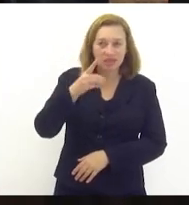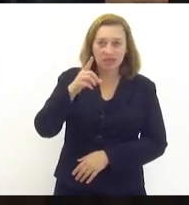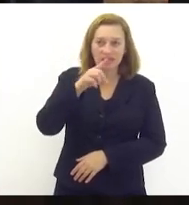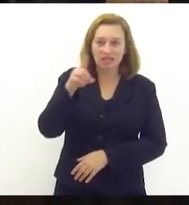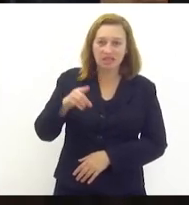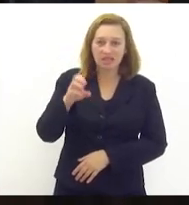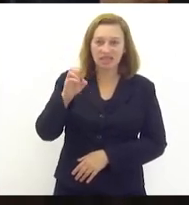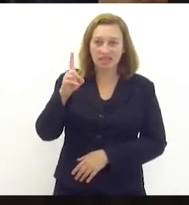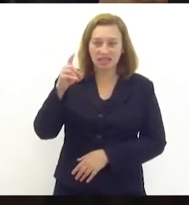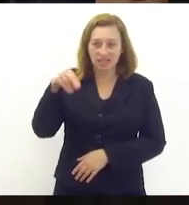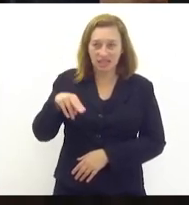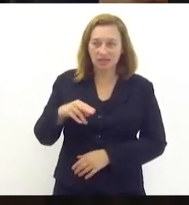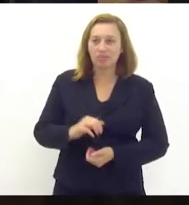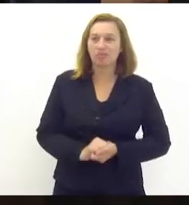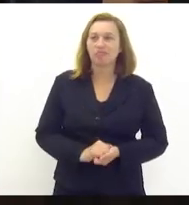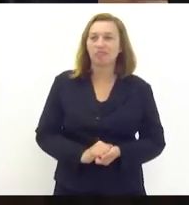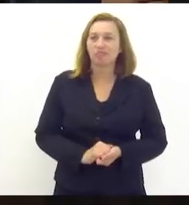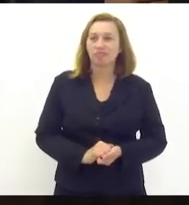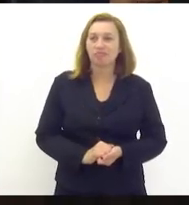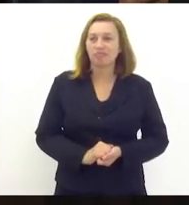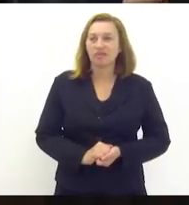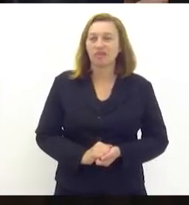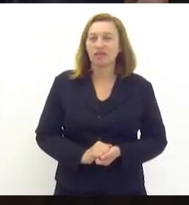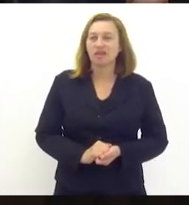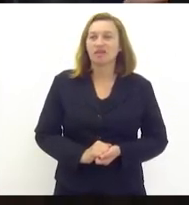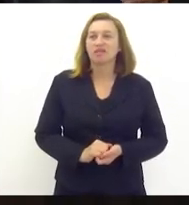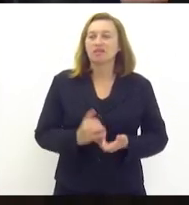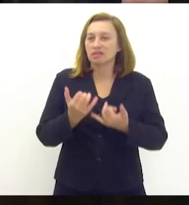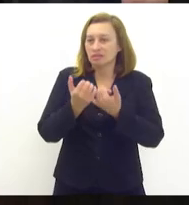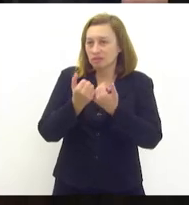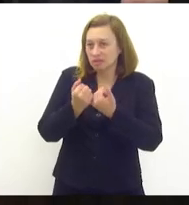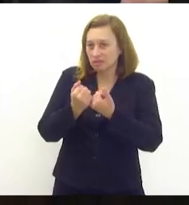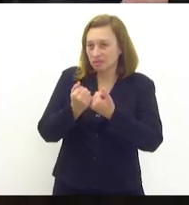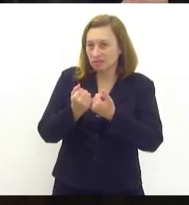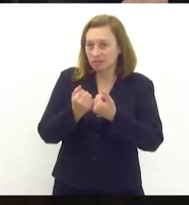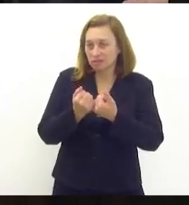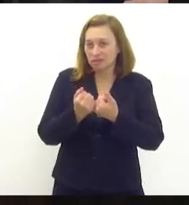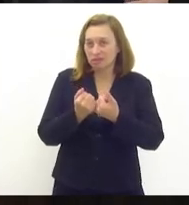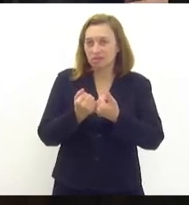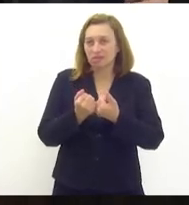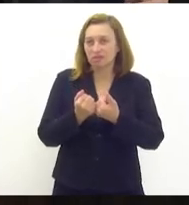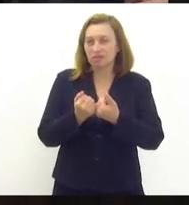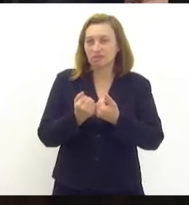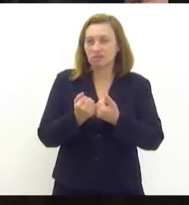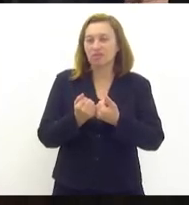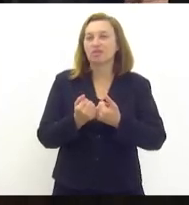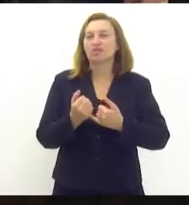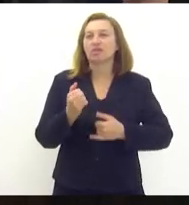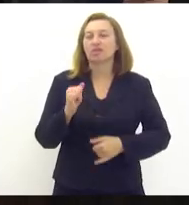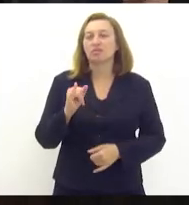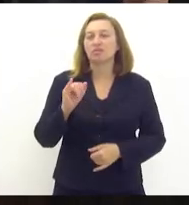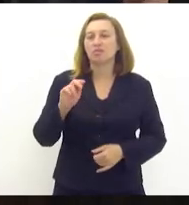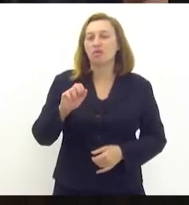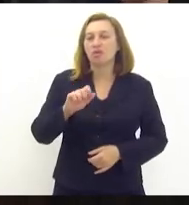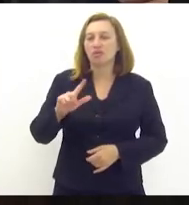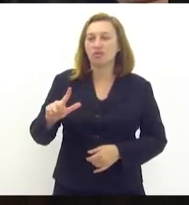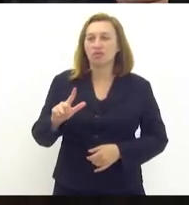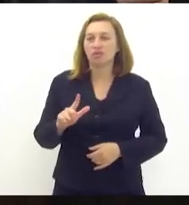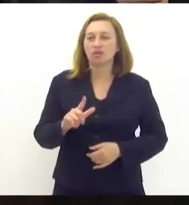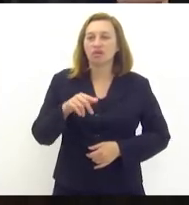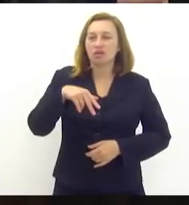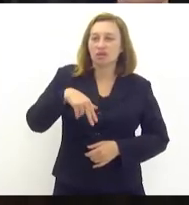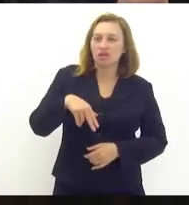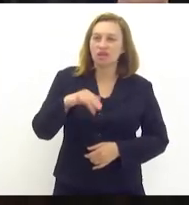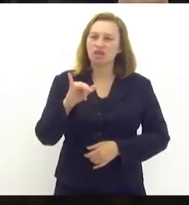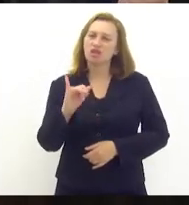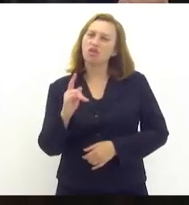zeidan e determina o tombamento do imóvel Onde está situado no quiosque